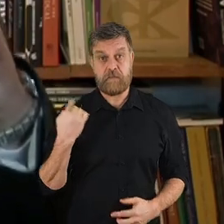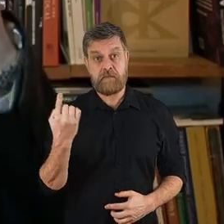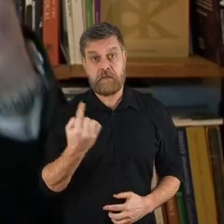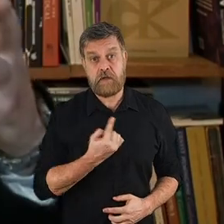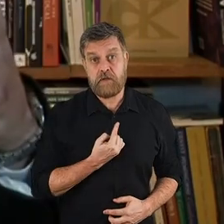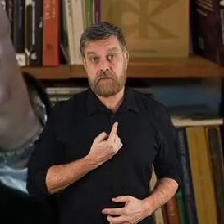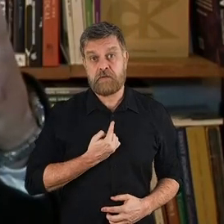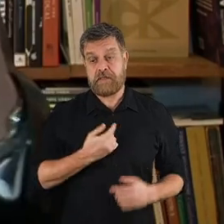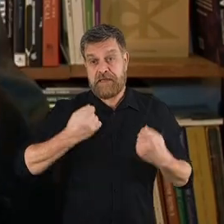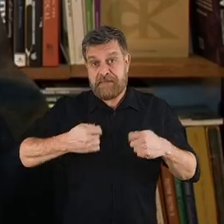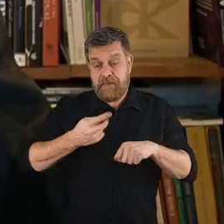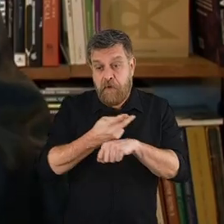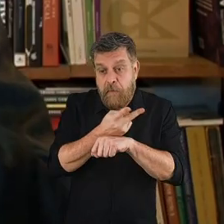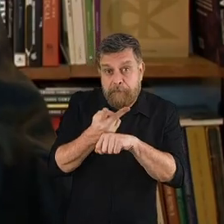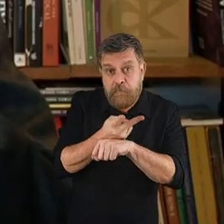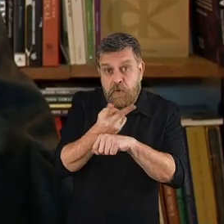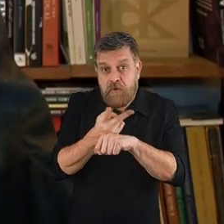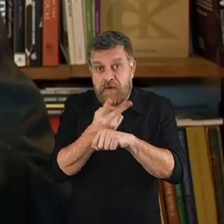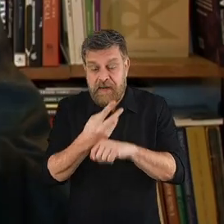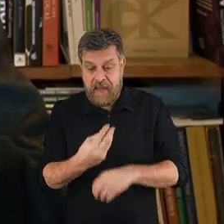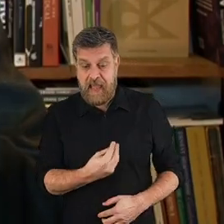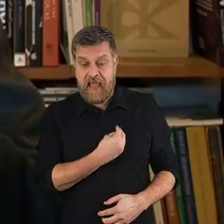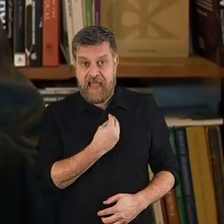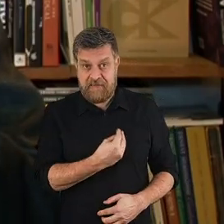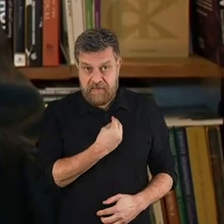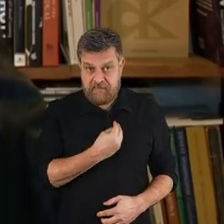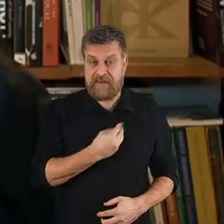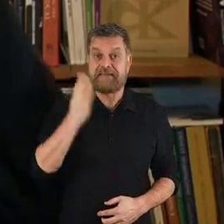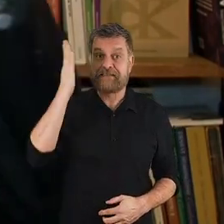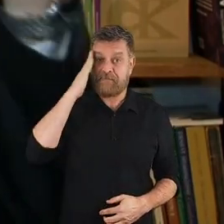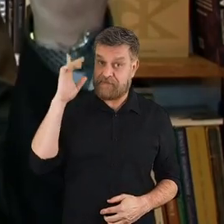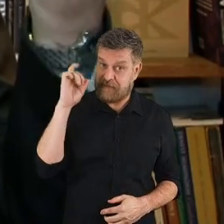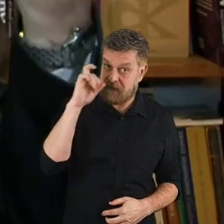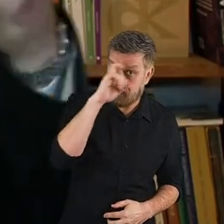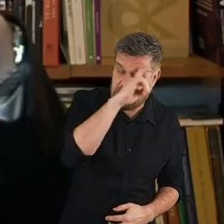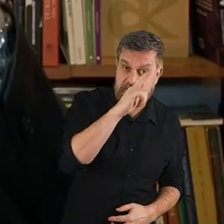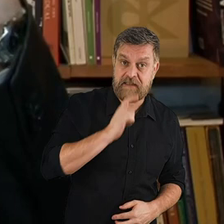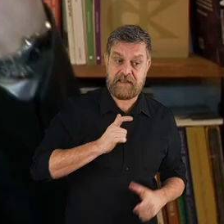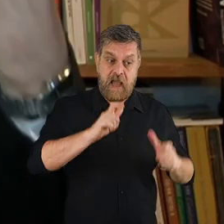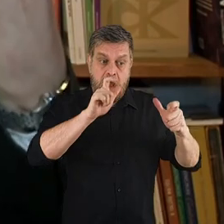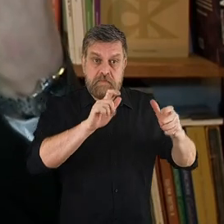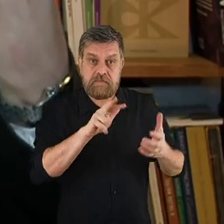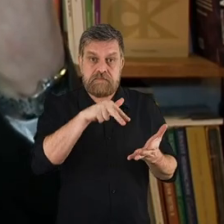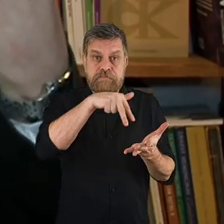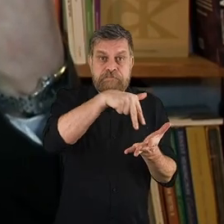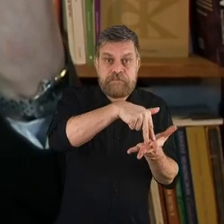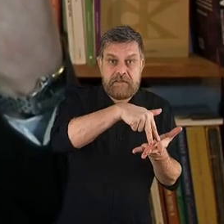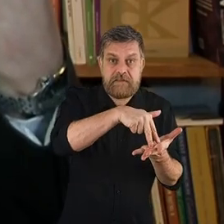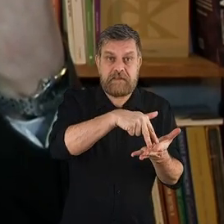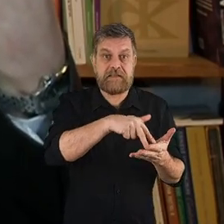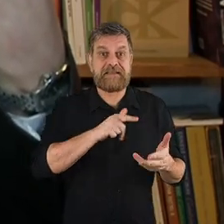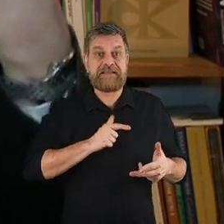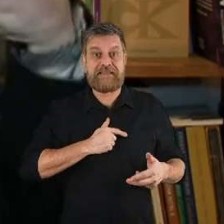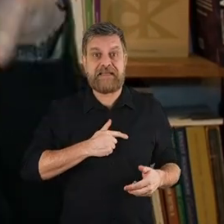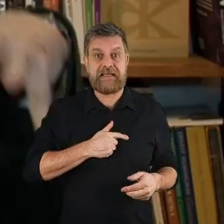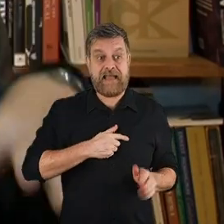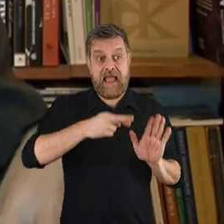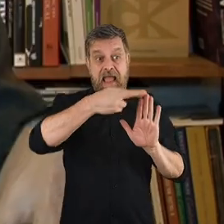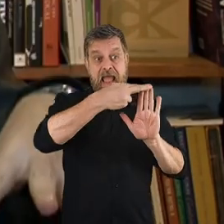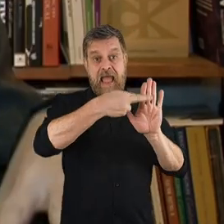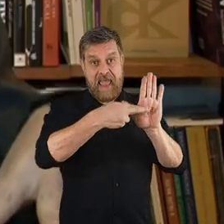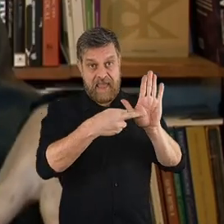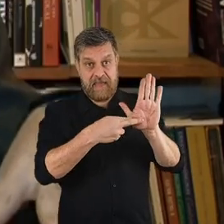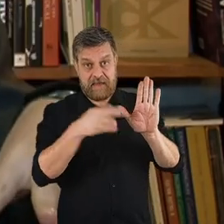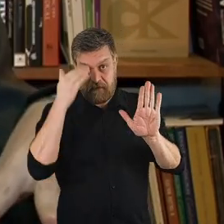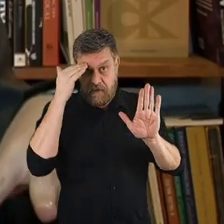podemos buscar e devemos buscar fazer é viver juntos, apesar dessas dificuldades, num espaço maximamente regrado com